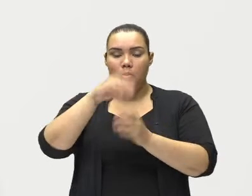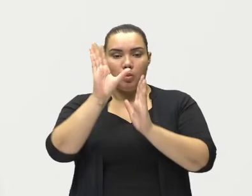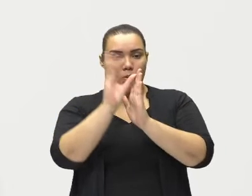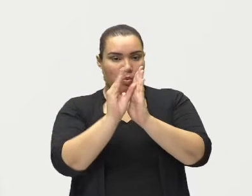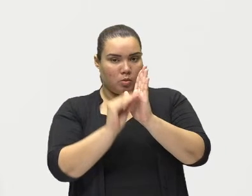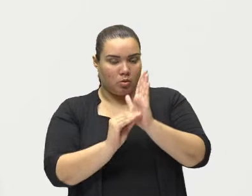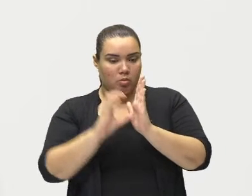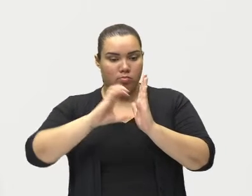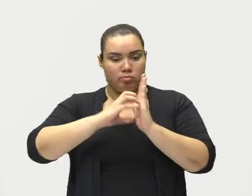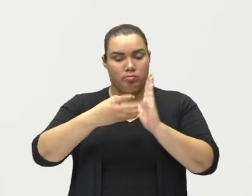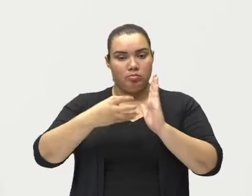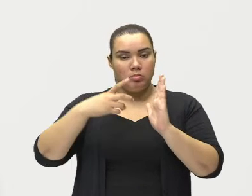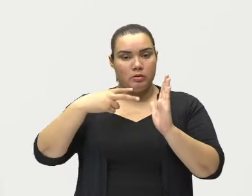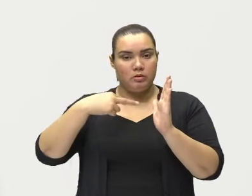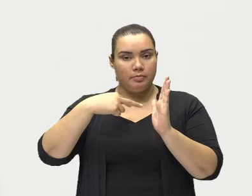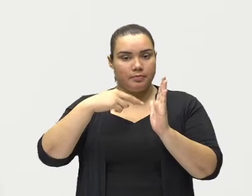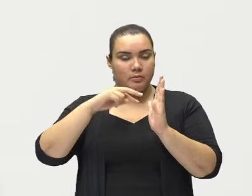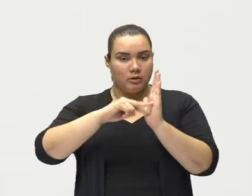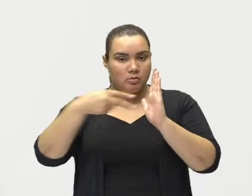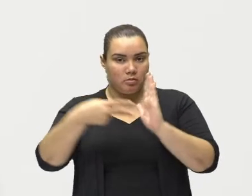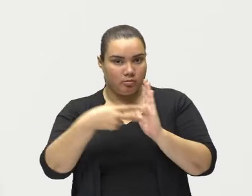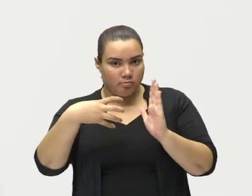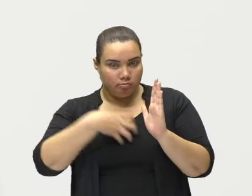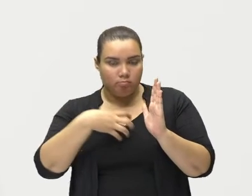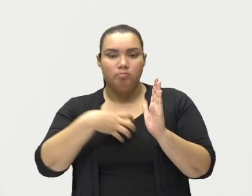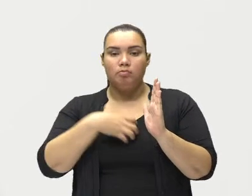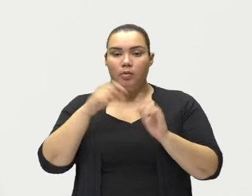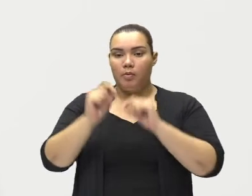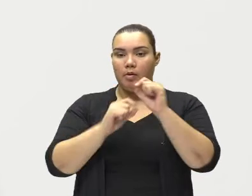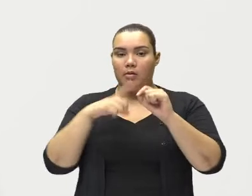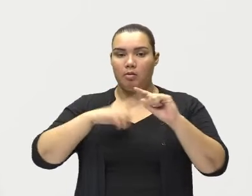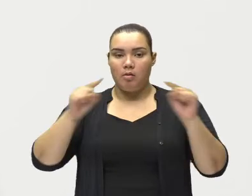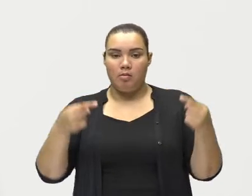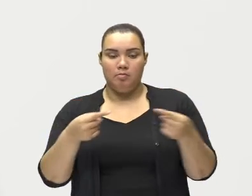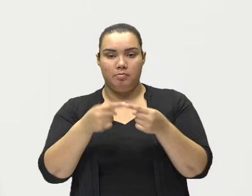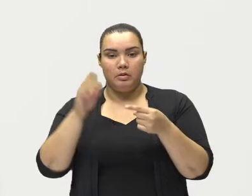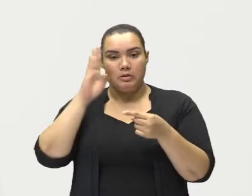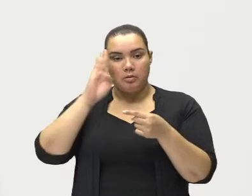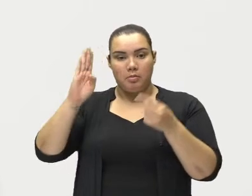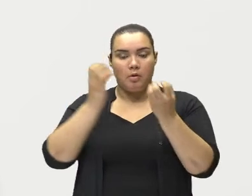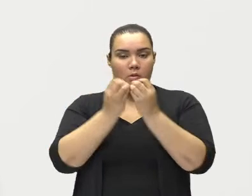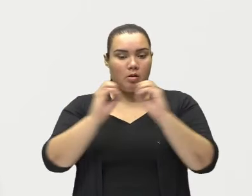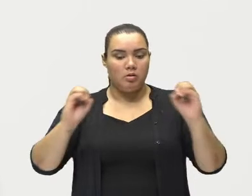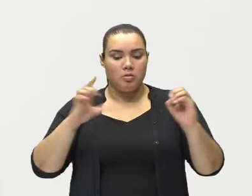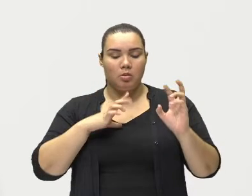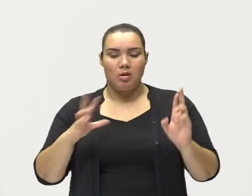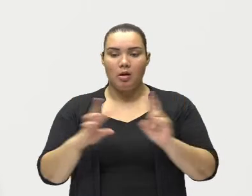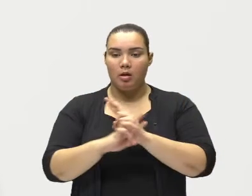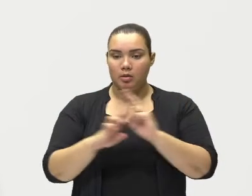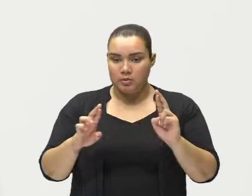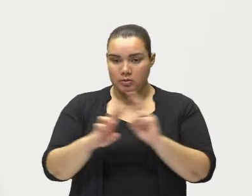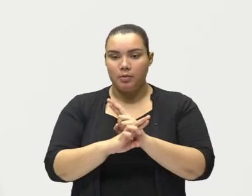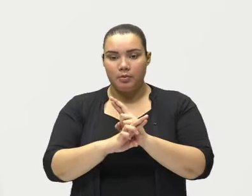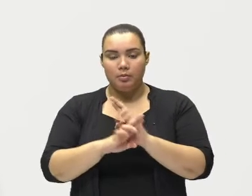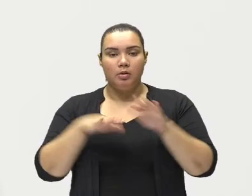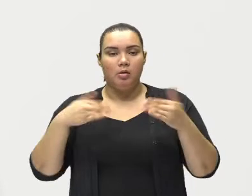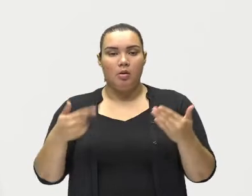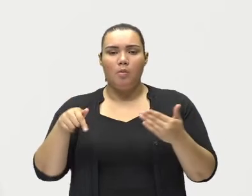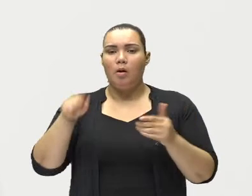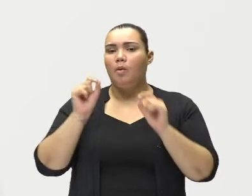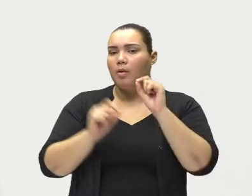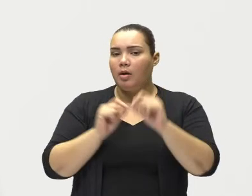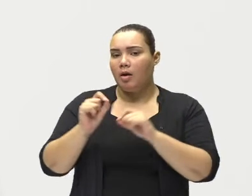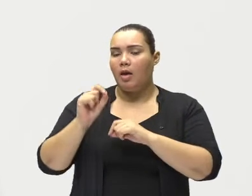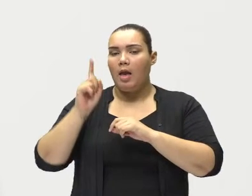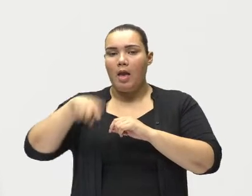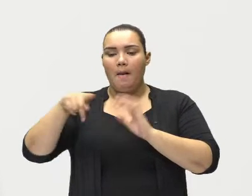conteúdo semântico da oração principal a que se relaciona. Professor, ele vai fazer o papel do advérbio, não é isso?